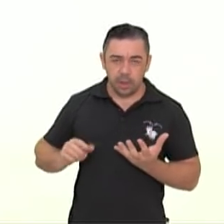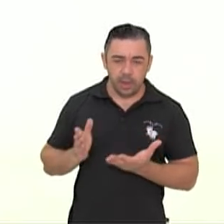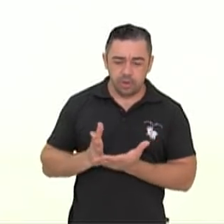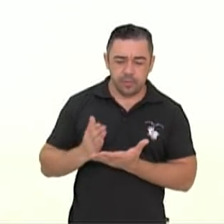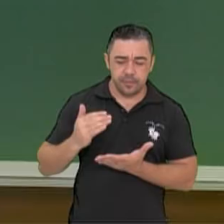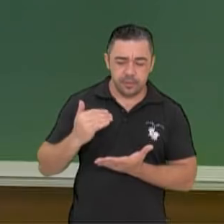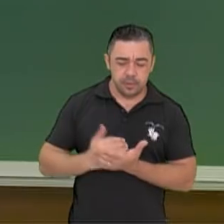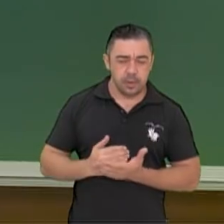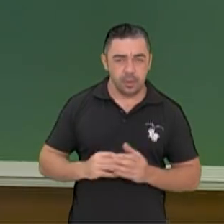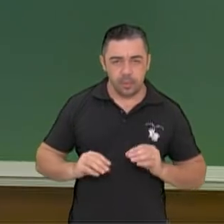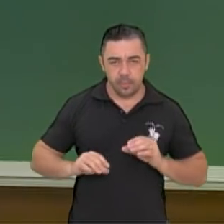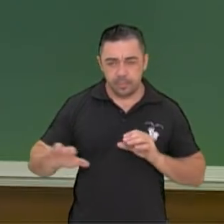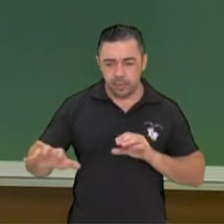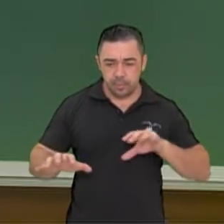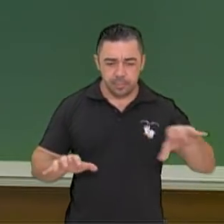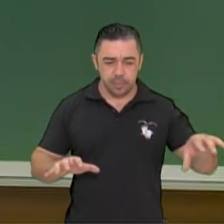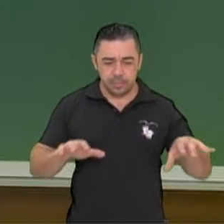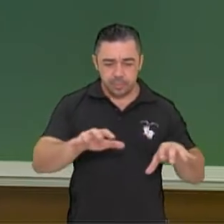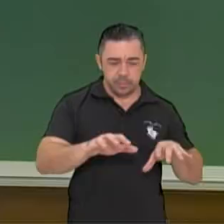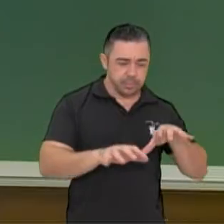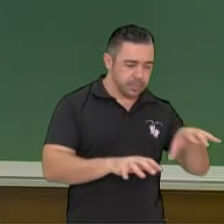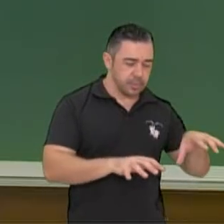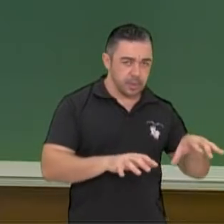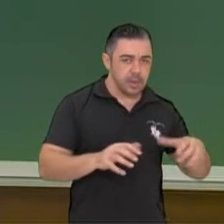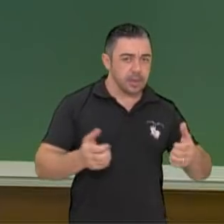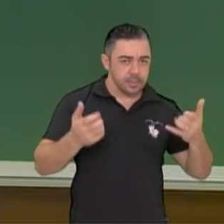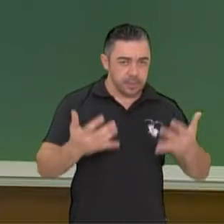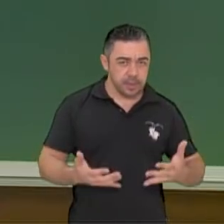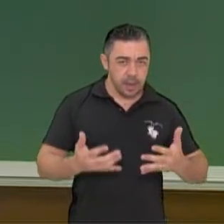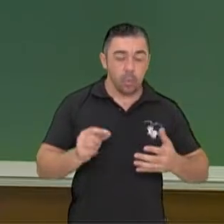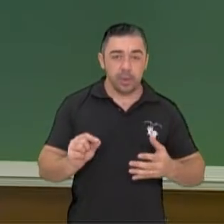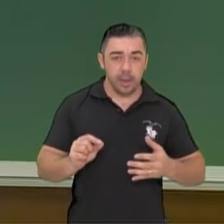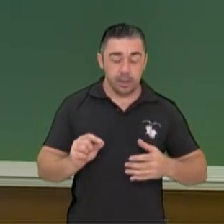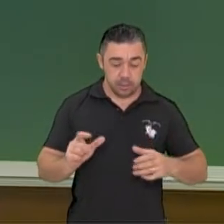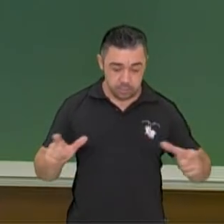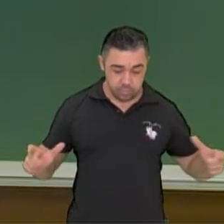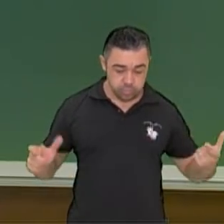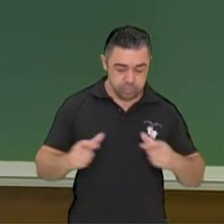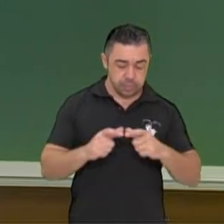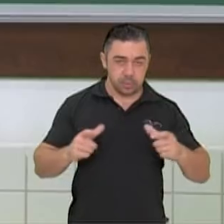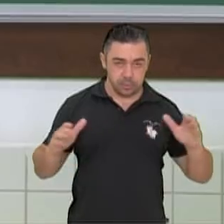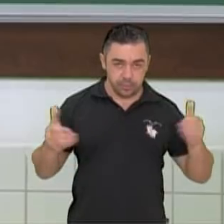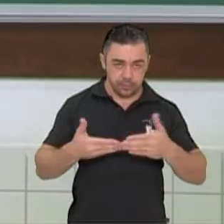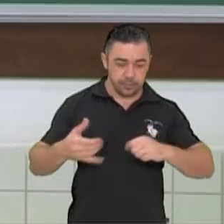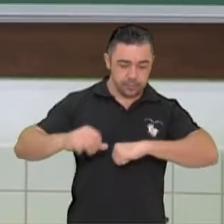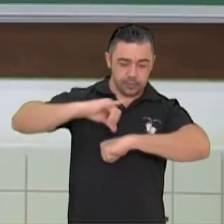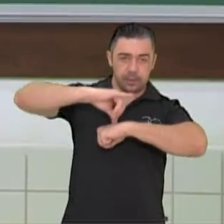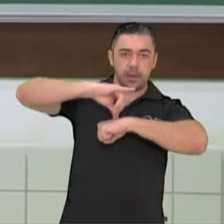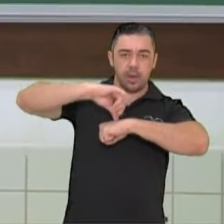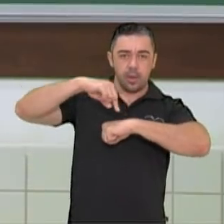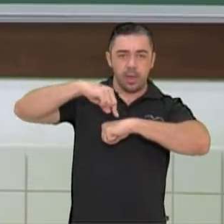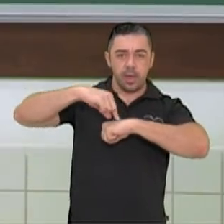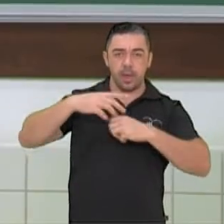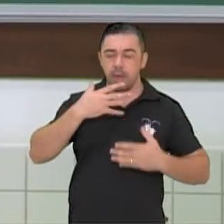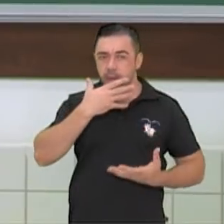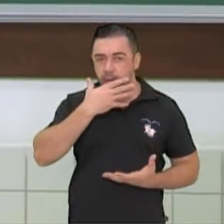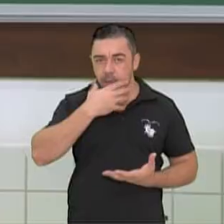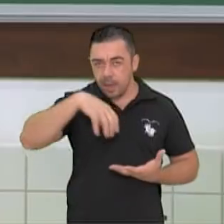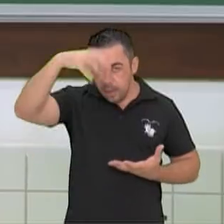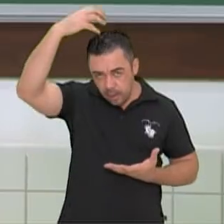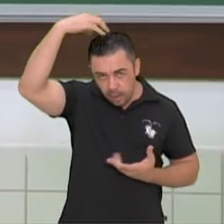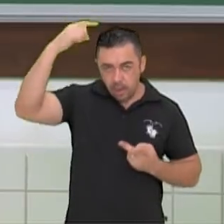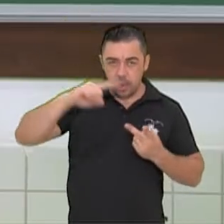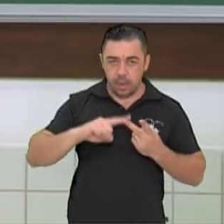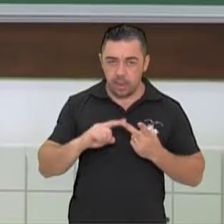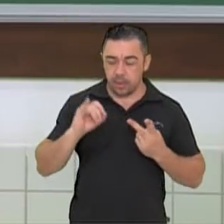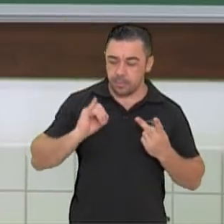Descentralização, fizemos até essa brincadeira, centralização, o poder estava na mão do rei, do imperador, seja lá no Carlos Magno, por